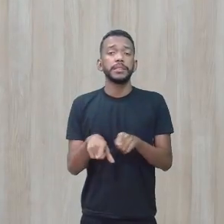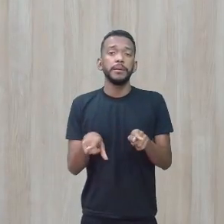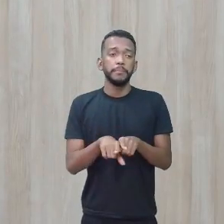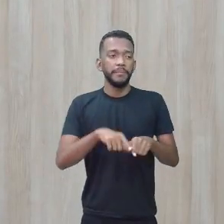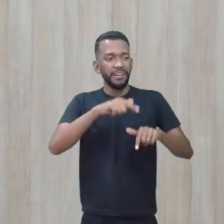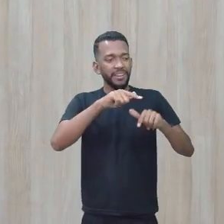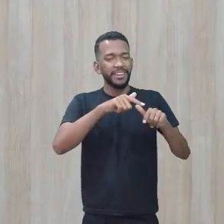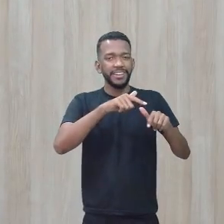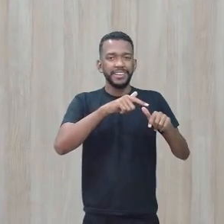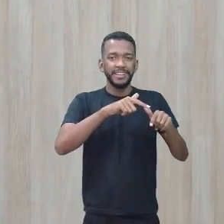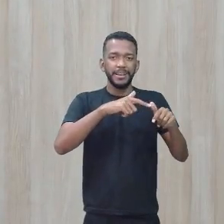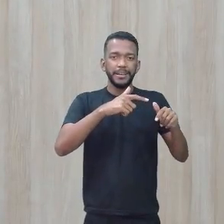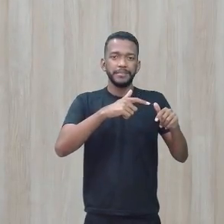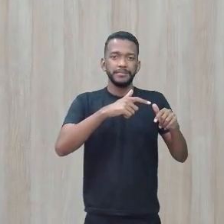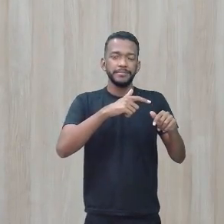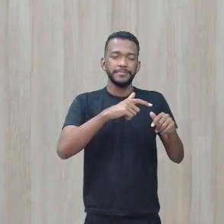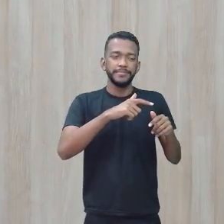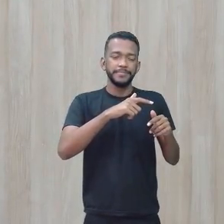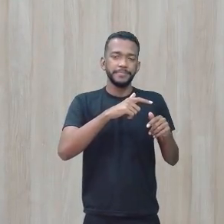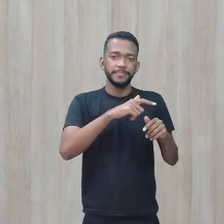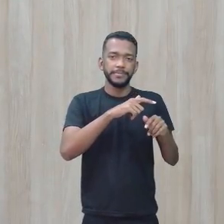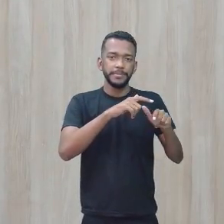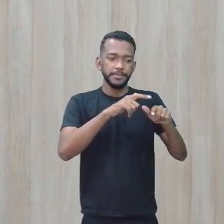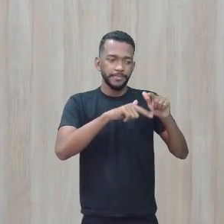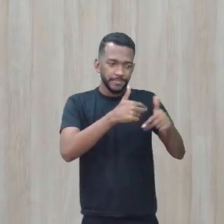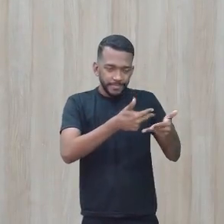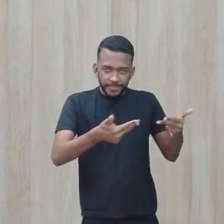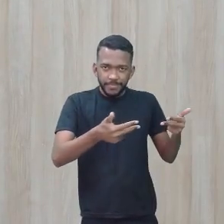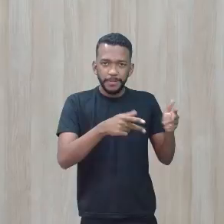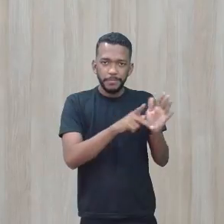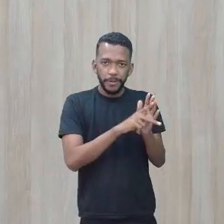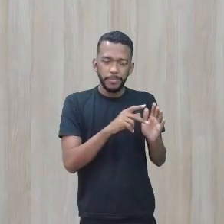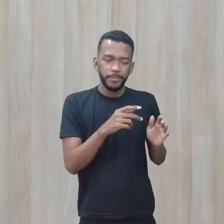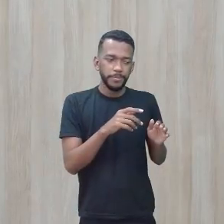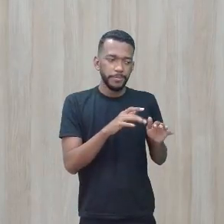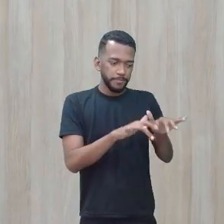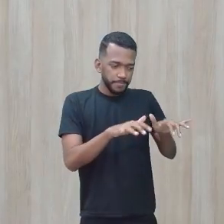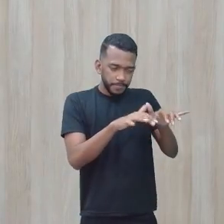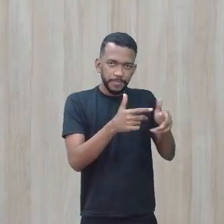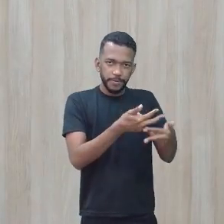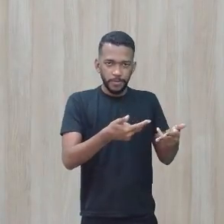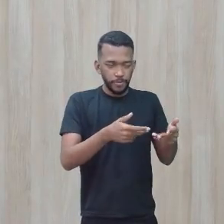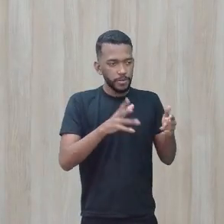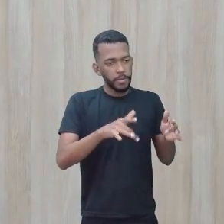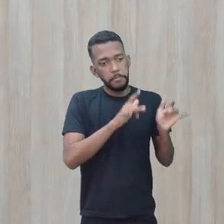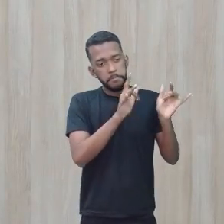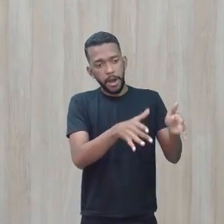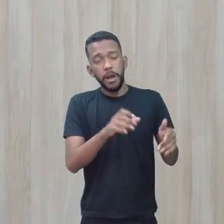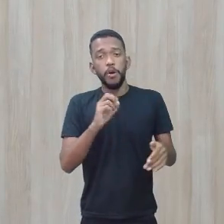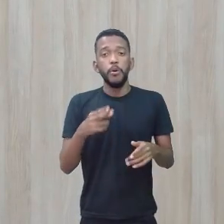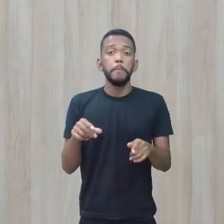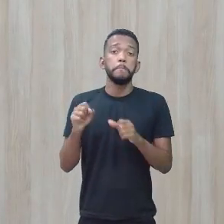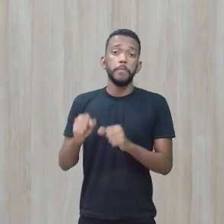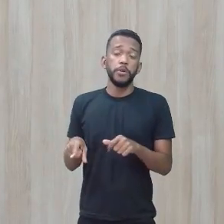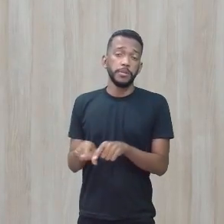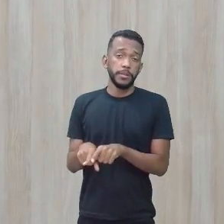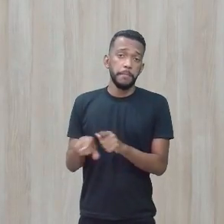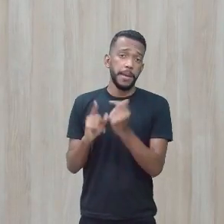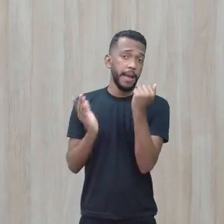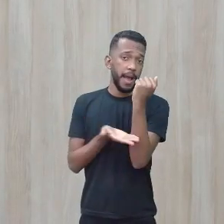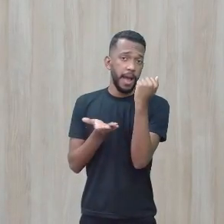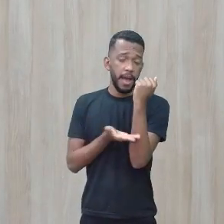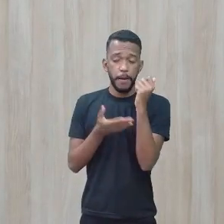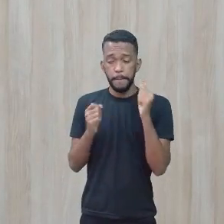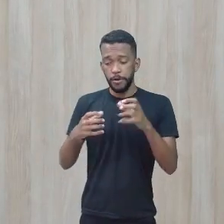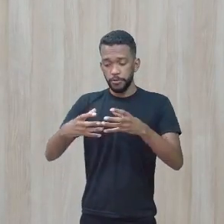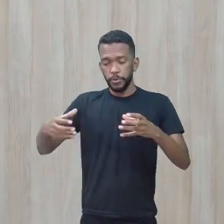eletrônico, até plástico mesmo, né? Garrafa PET, se a gente pode reutilizar de repente para fazer uma horta,